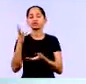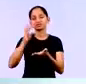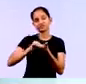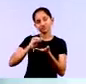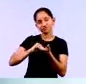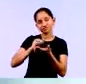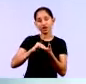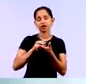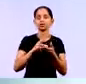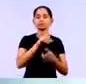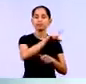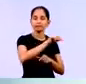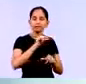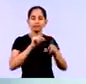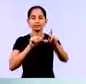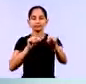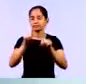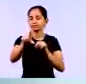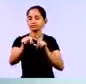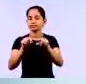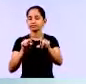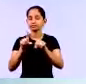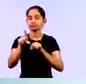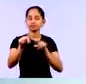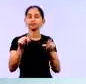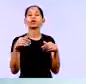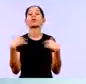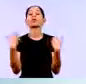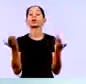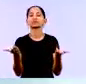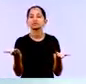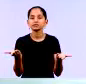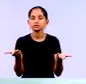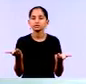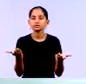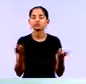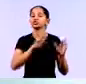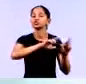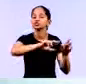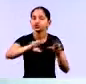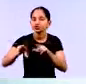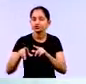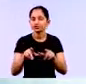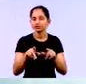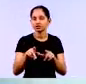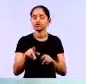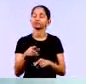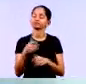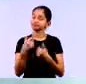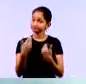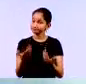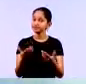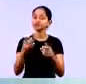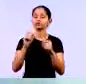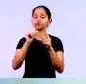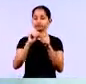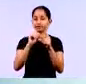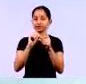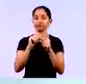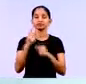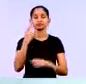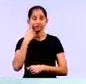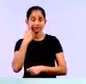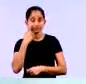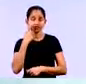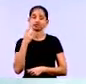chamamos na produção de explodir o produto. Então, nós vamos explodir. Vamos verificar, se for um